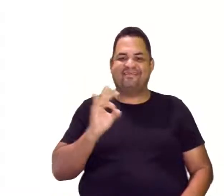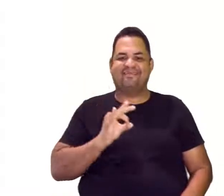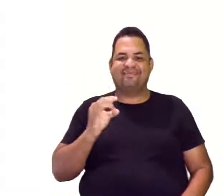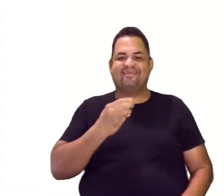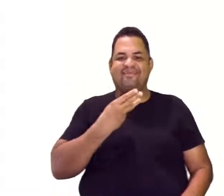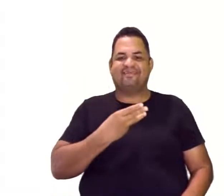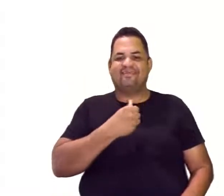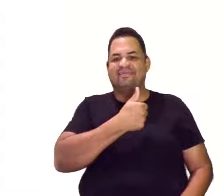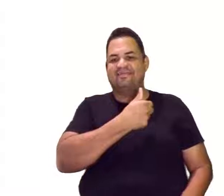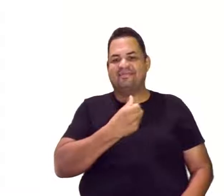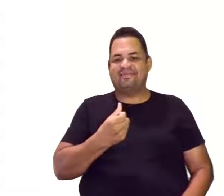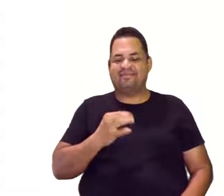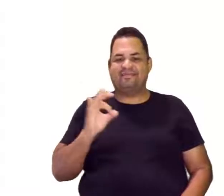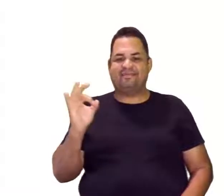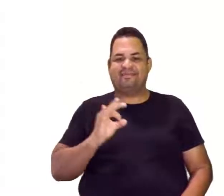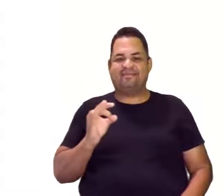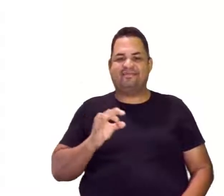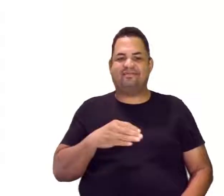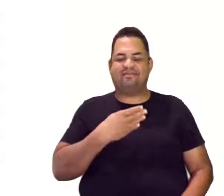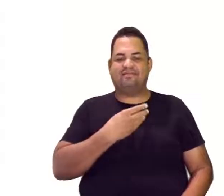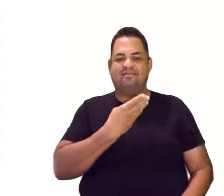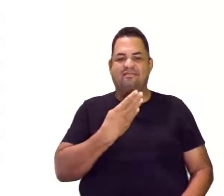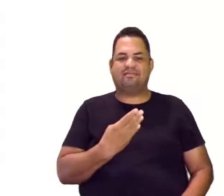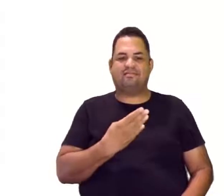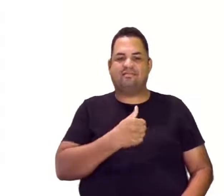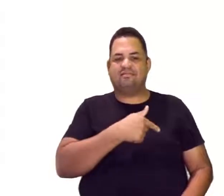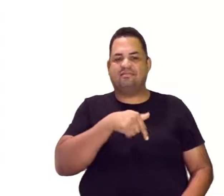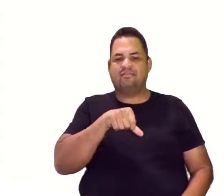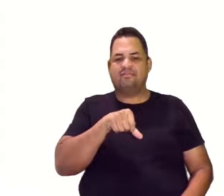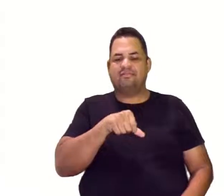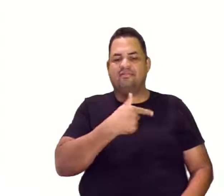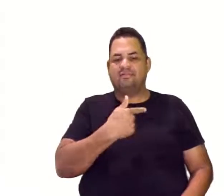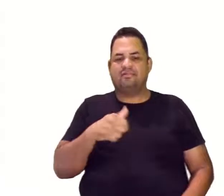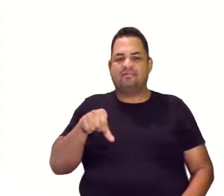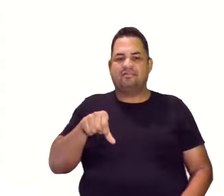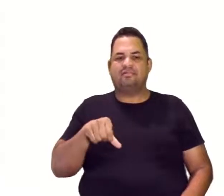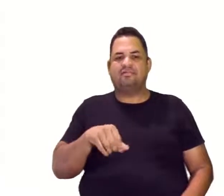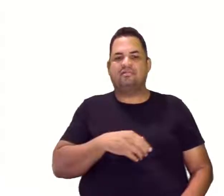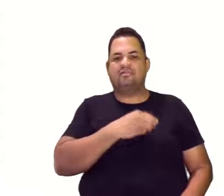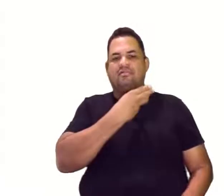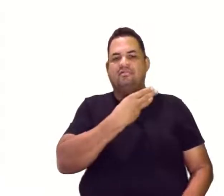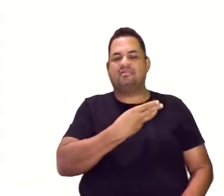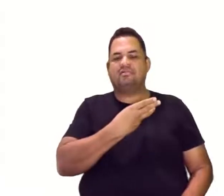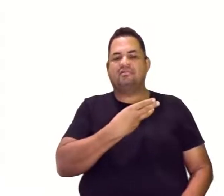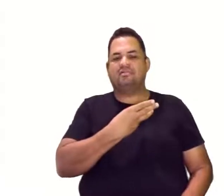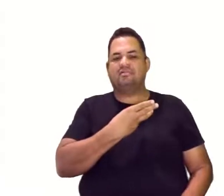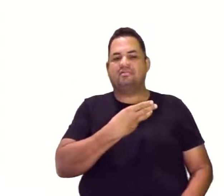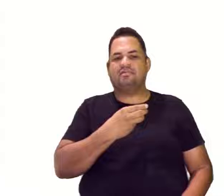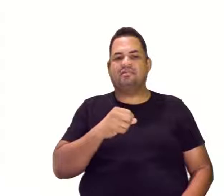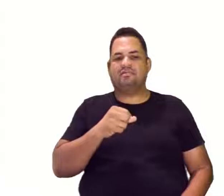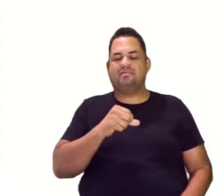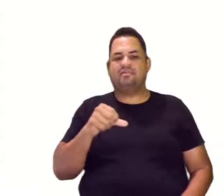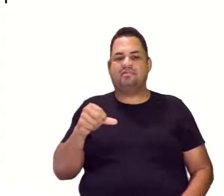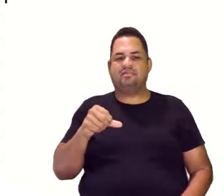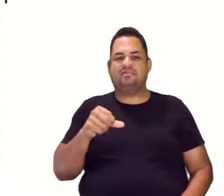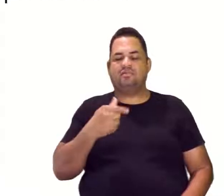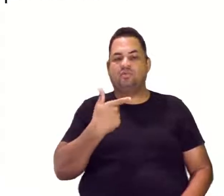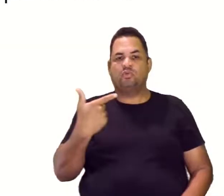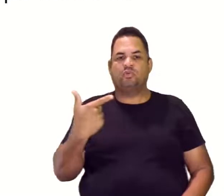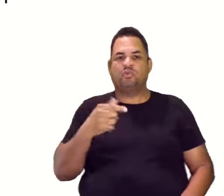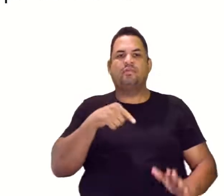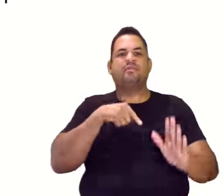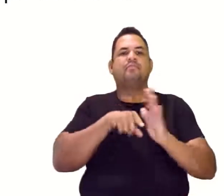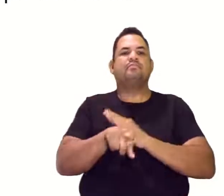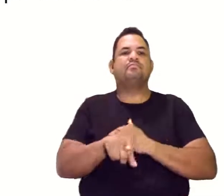perfume 3? 16%. O 4? 29%. E o 5? 32%. Muito bem. A